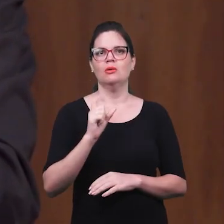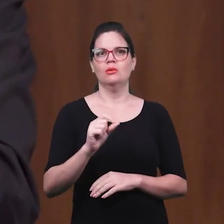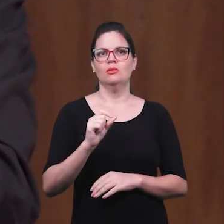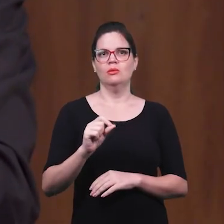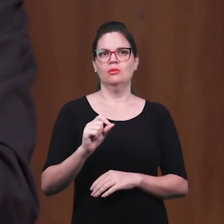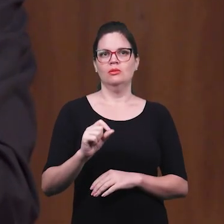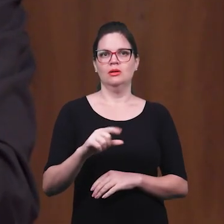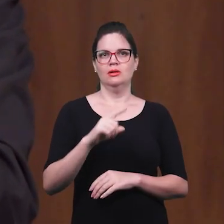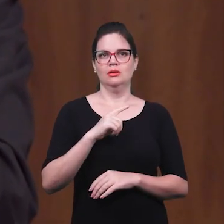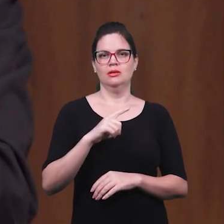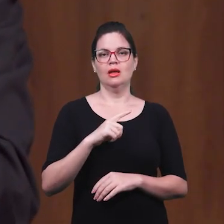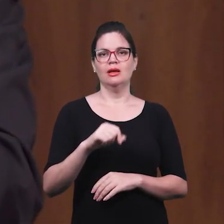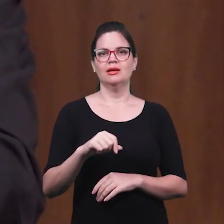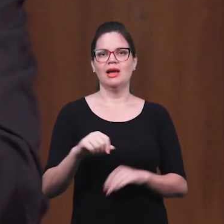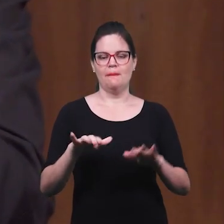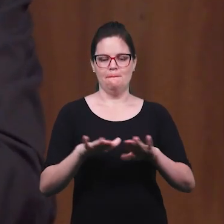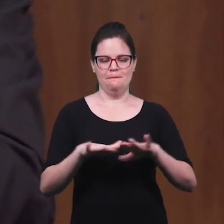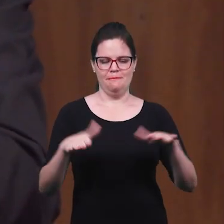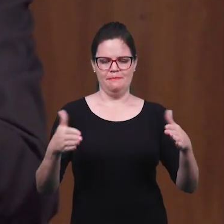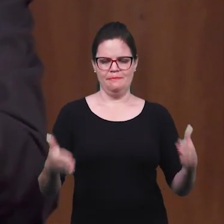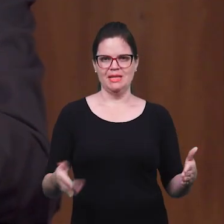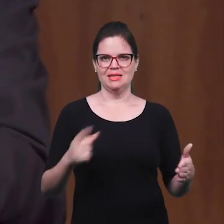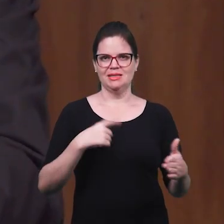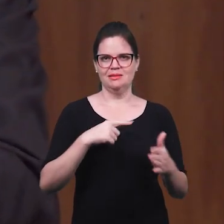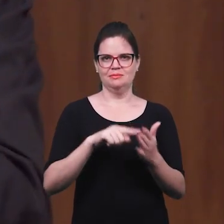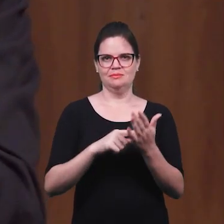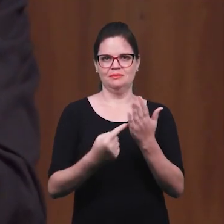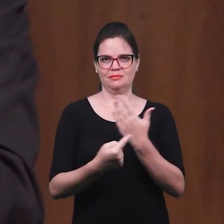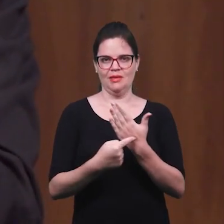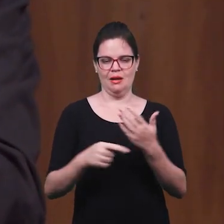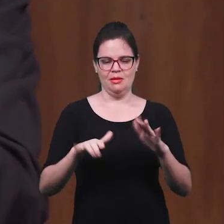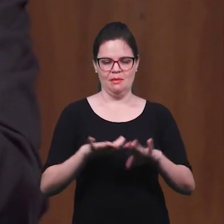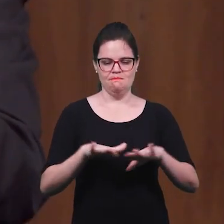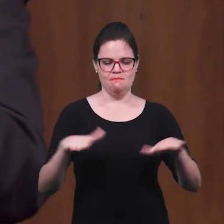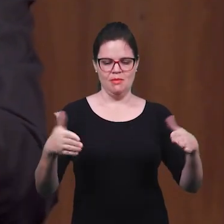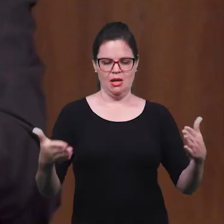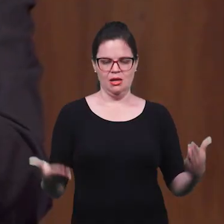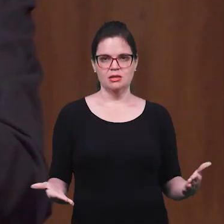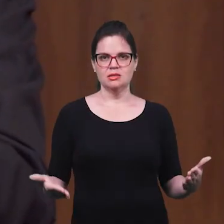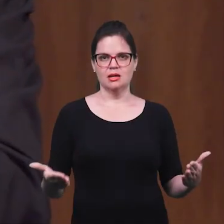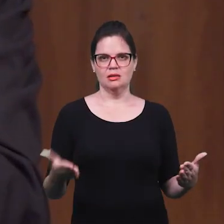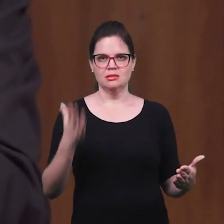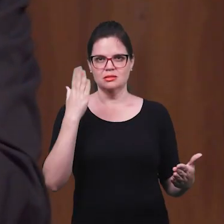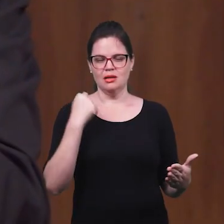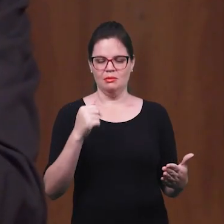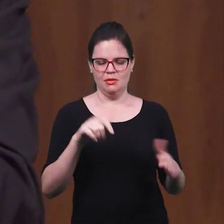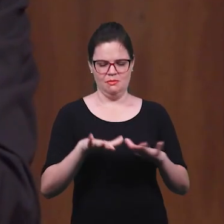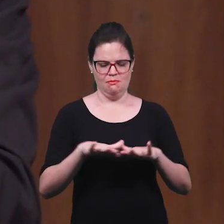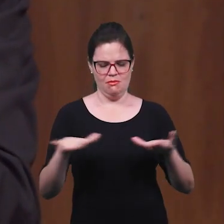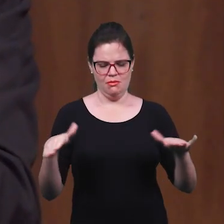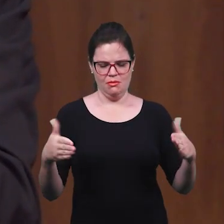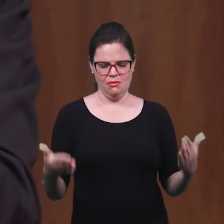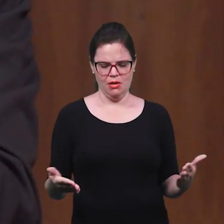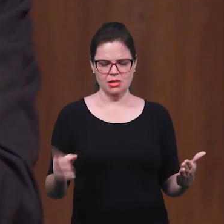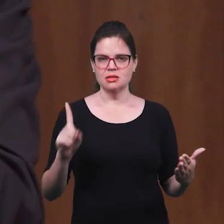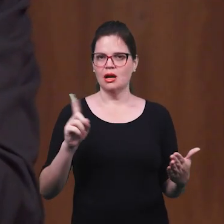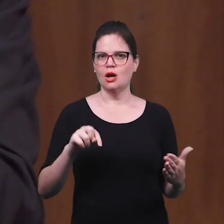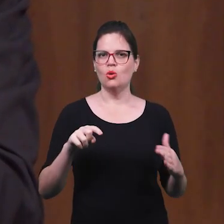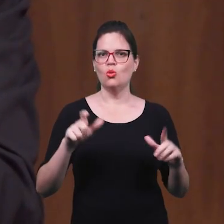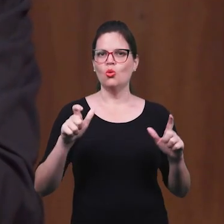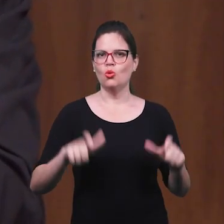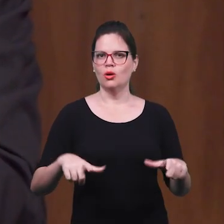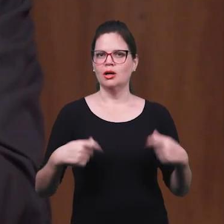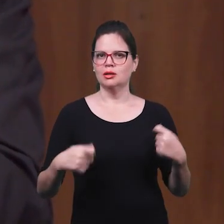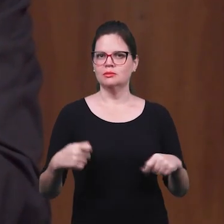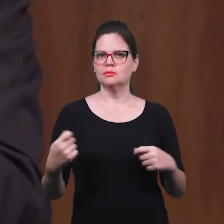Que essas pessoas aparecem muitas vezes, Jesus estava à mesa com eles. A mesa é um lugar na casa que deve ser